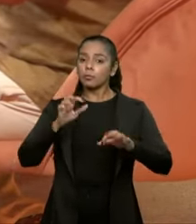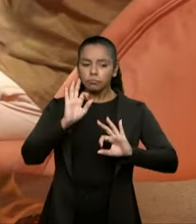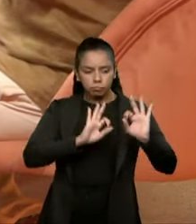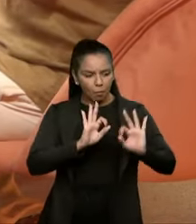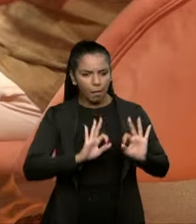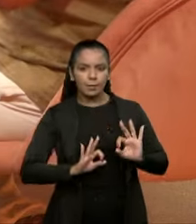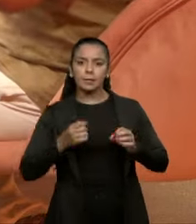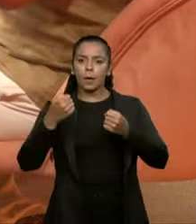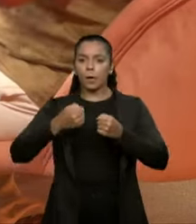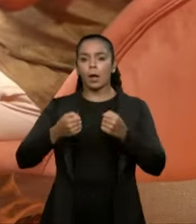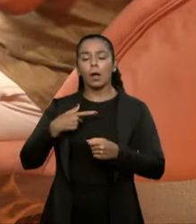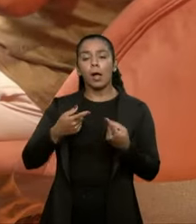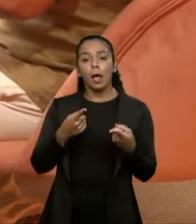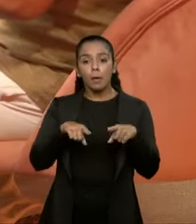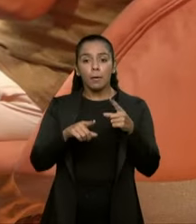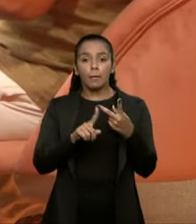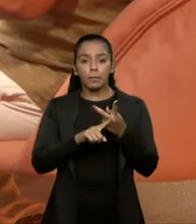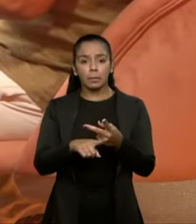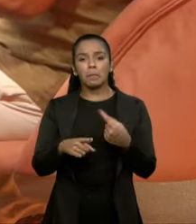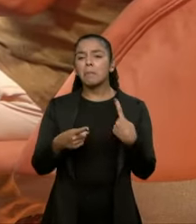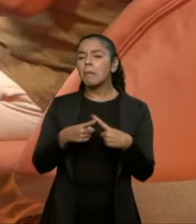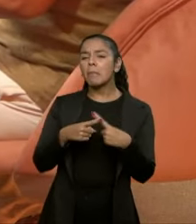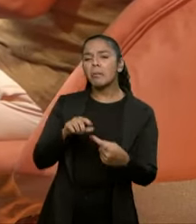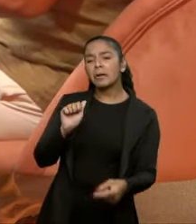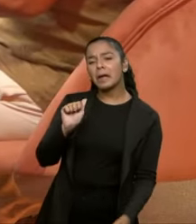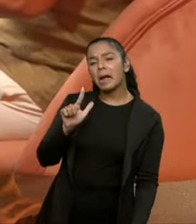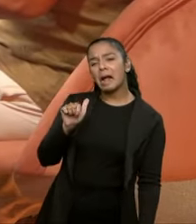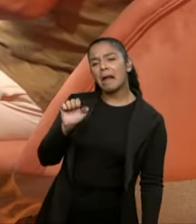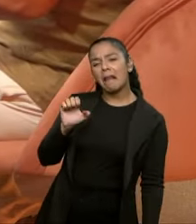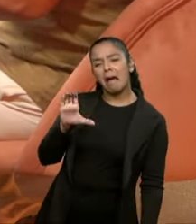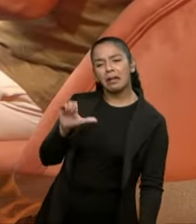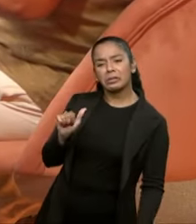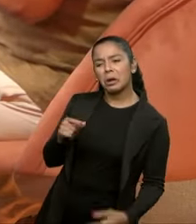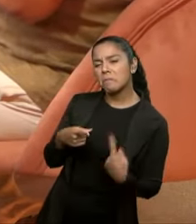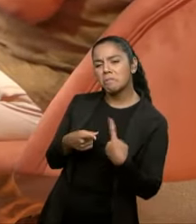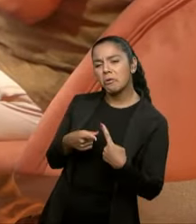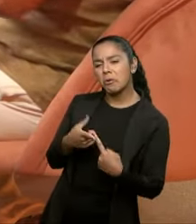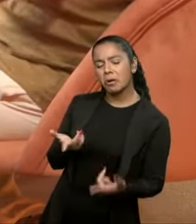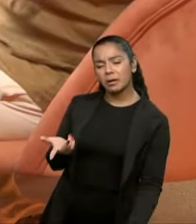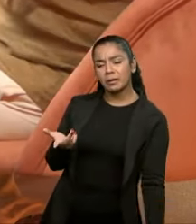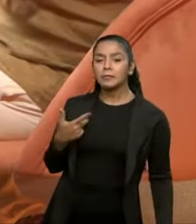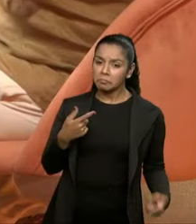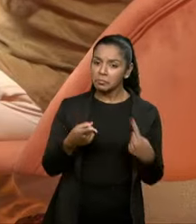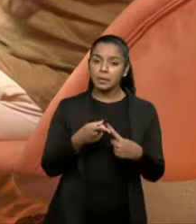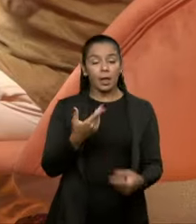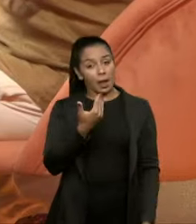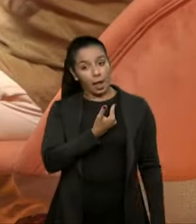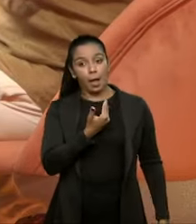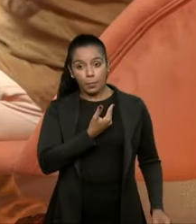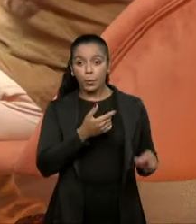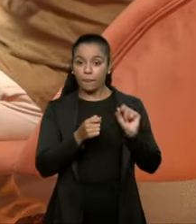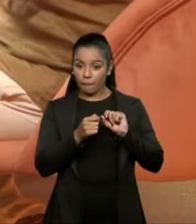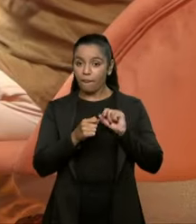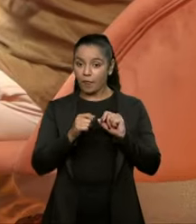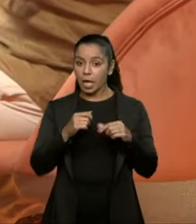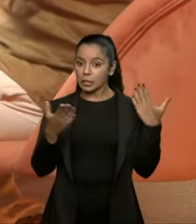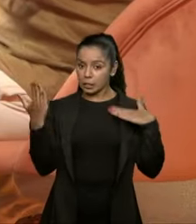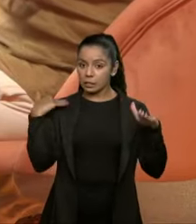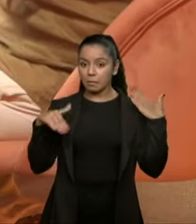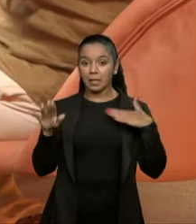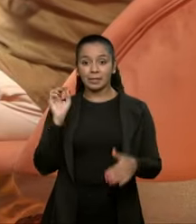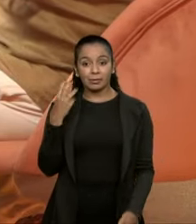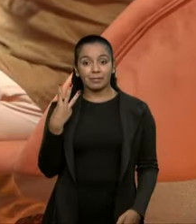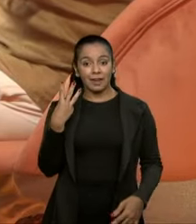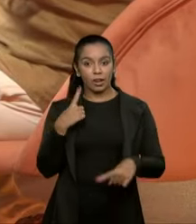procurar parceiro, gente, comecei a fazer. Mas por que o Alasca? Cara, porque assim, eu quero. Assim, um amigo meu fez esse rolê 3 vezes.